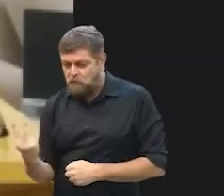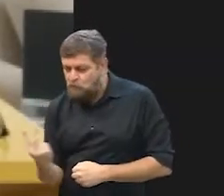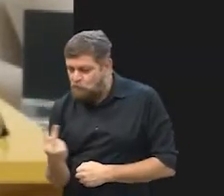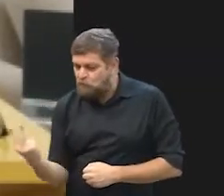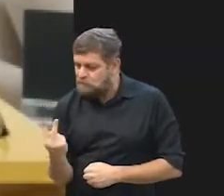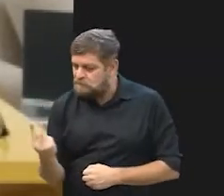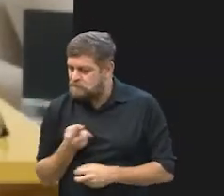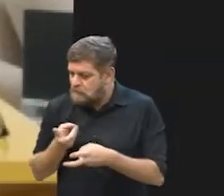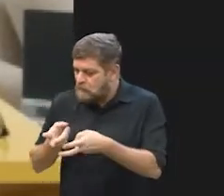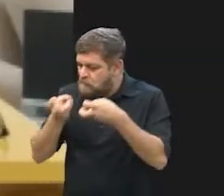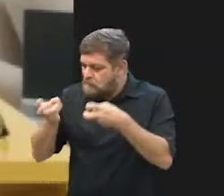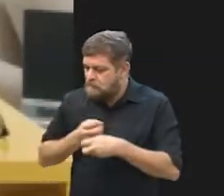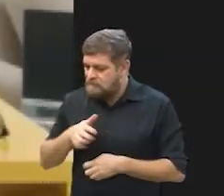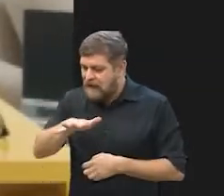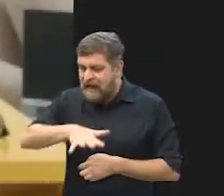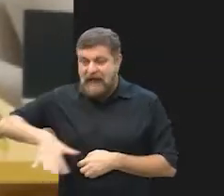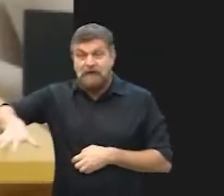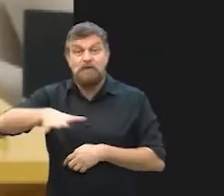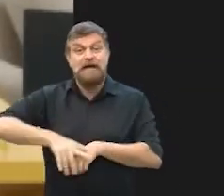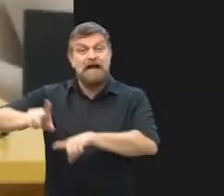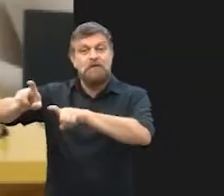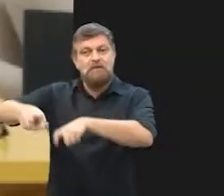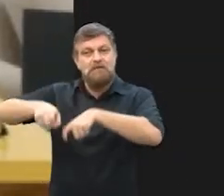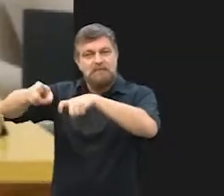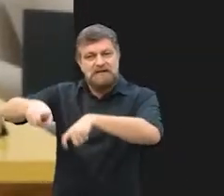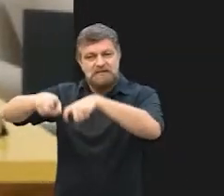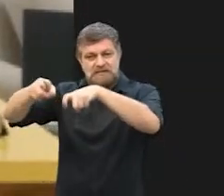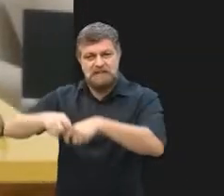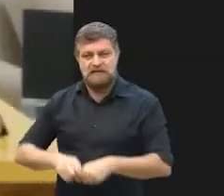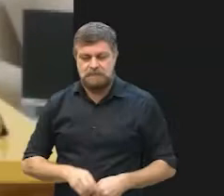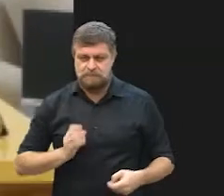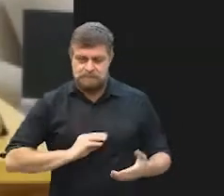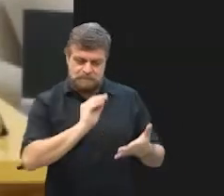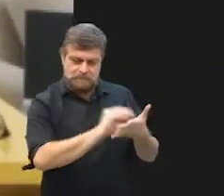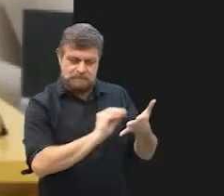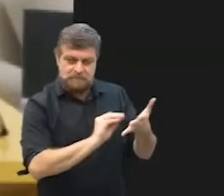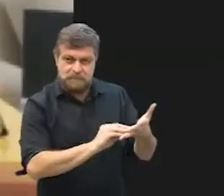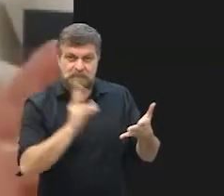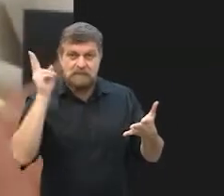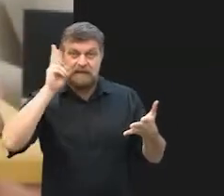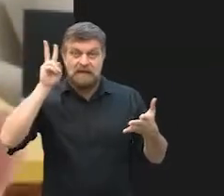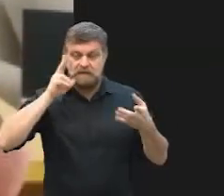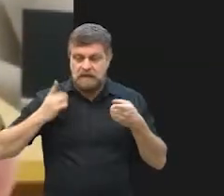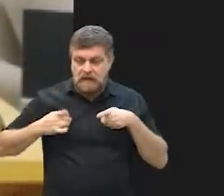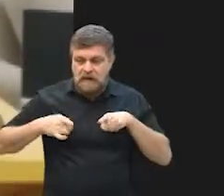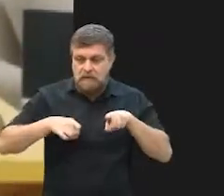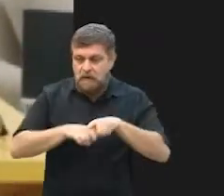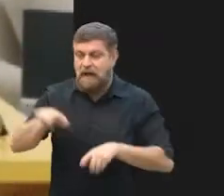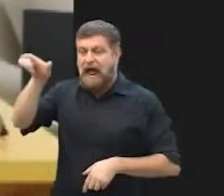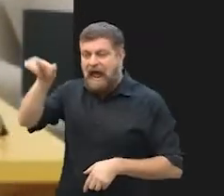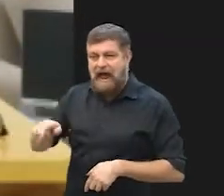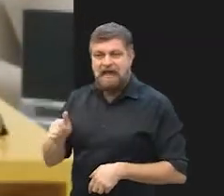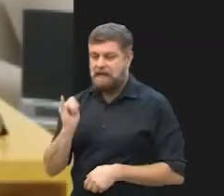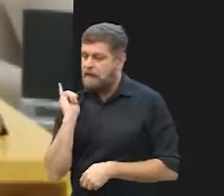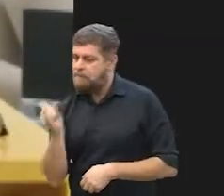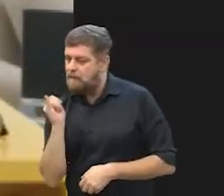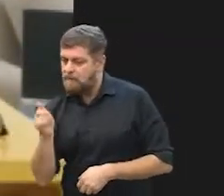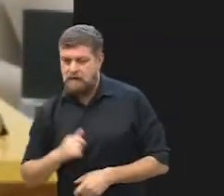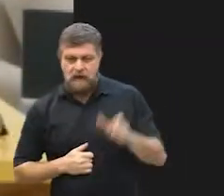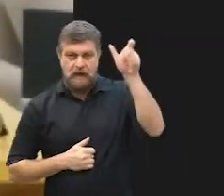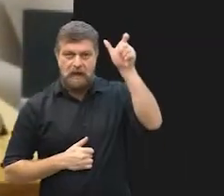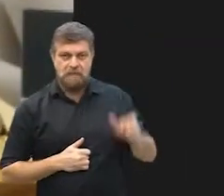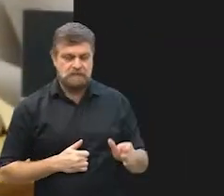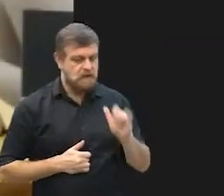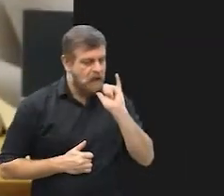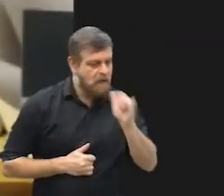aventuras, né, ao redor dessa chácara, e aí a história é uma coisa paralela. Uma hora é a voz do narrador, outra hora é a